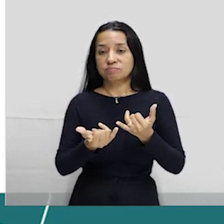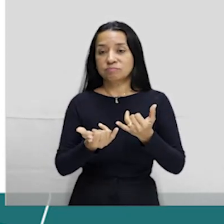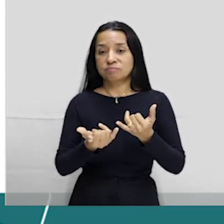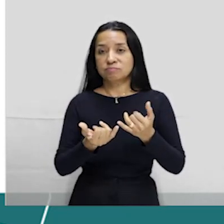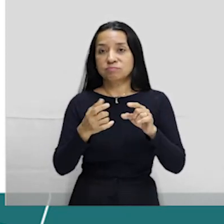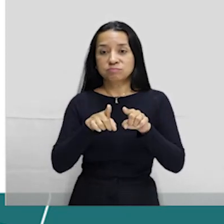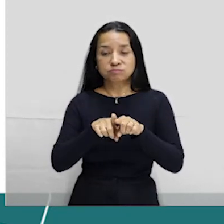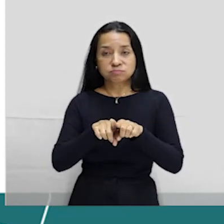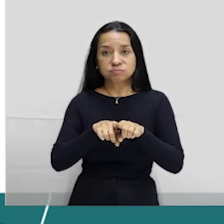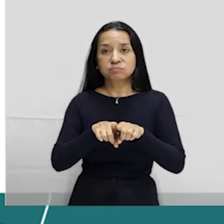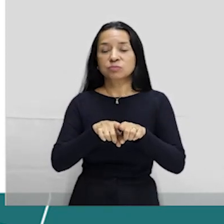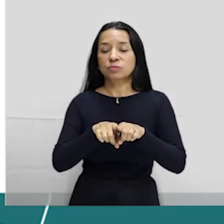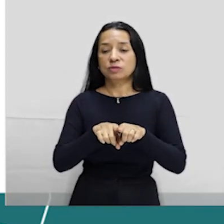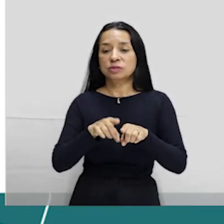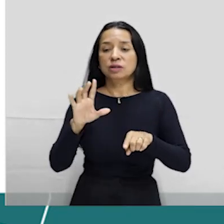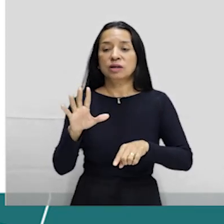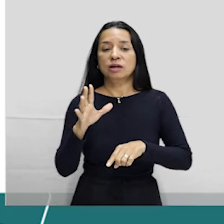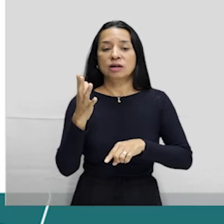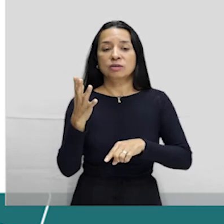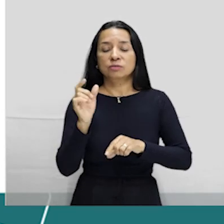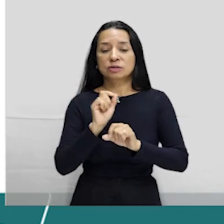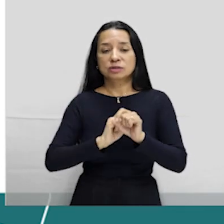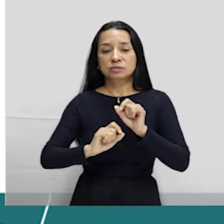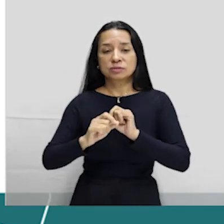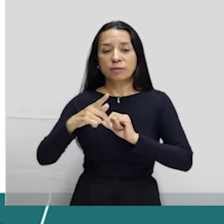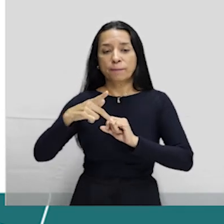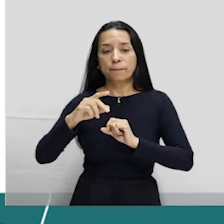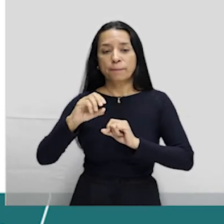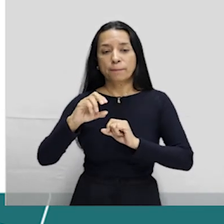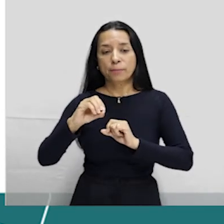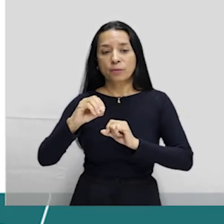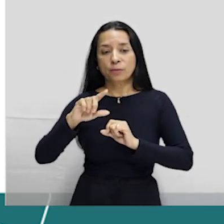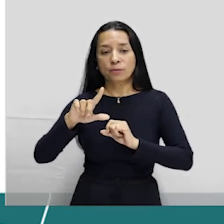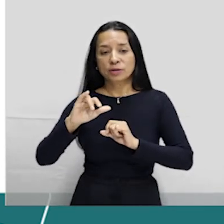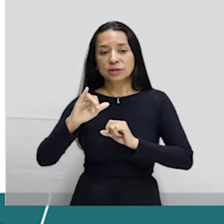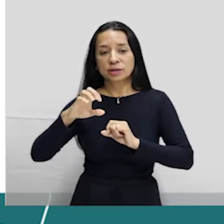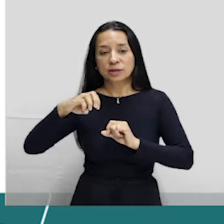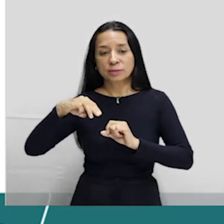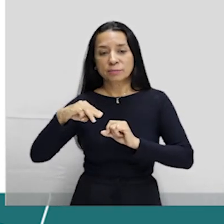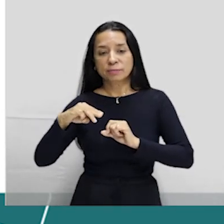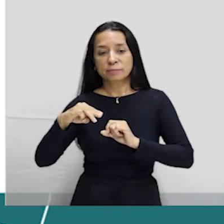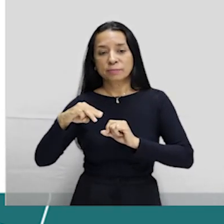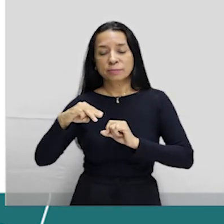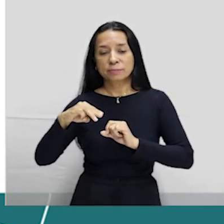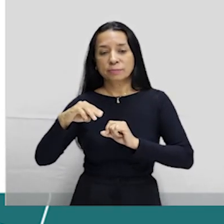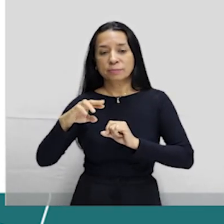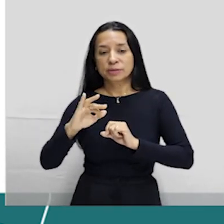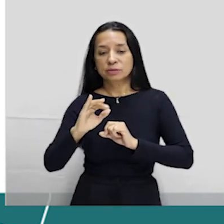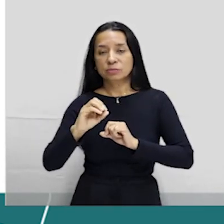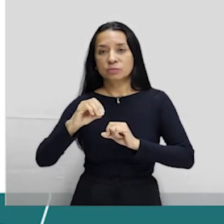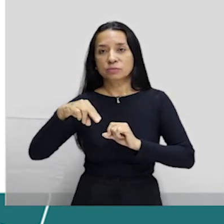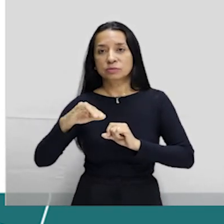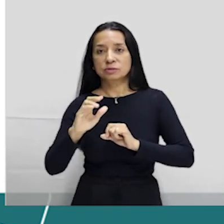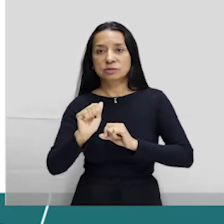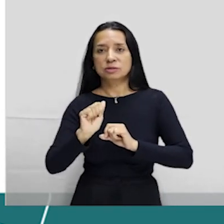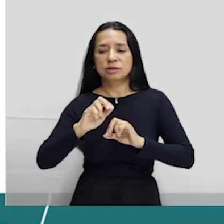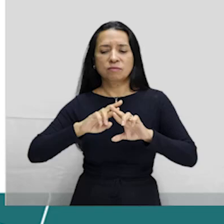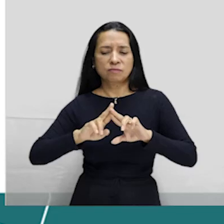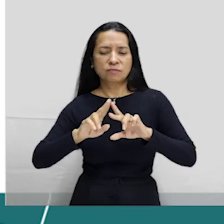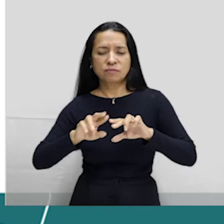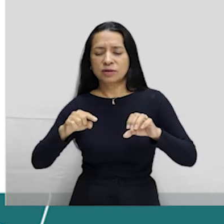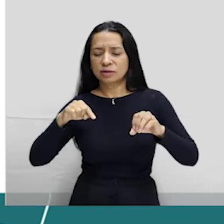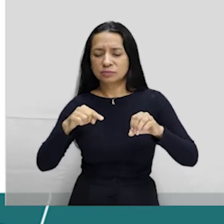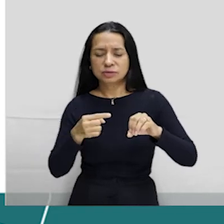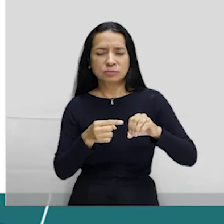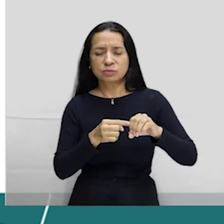gente diz que acontece a poliembrionia. São vários embriões que são gerados, né, que